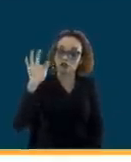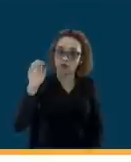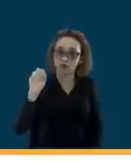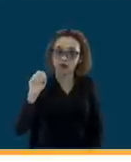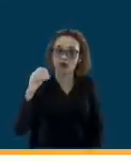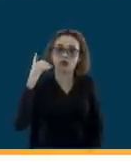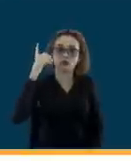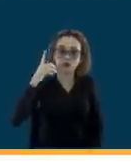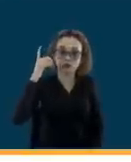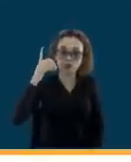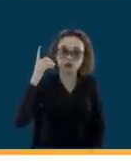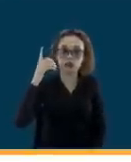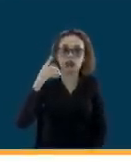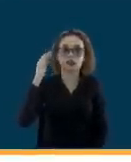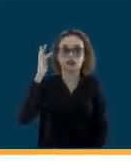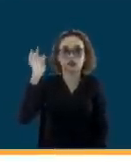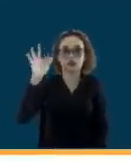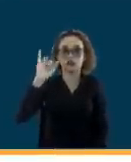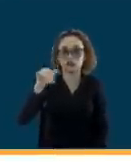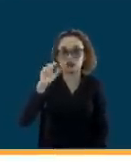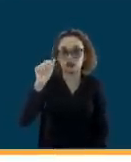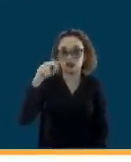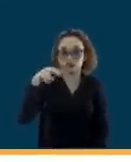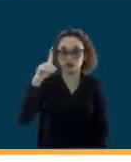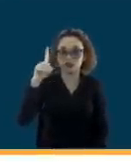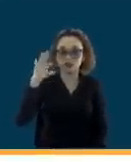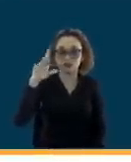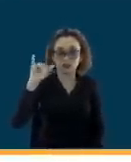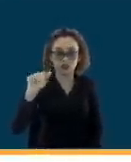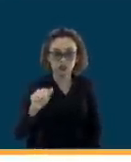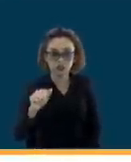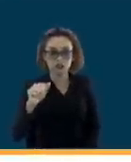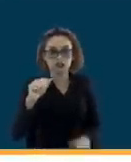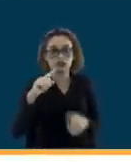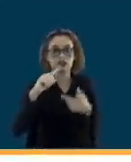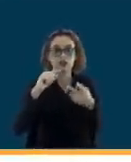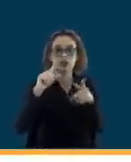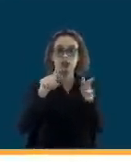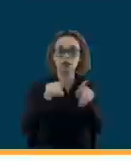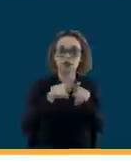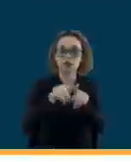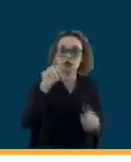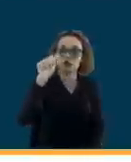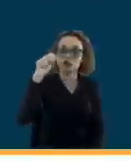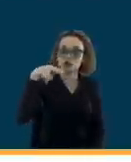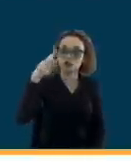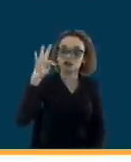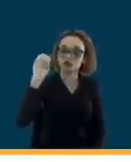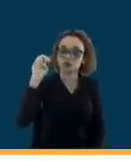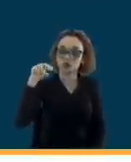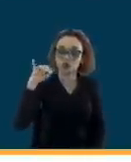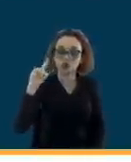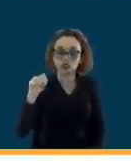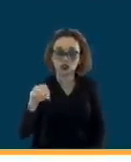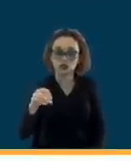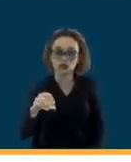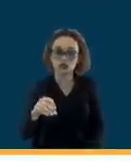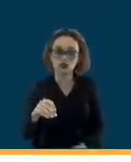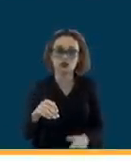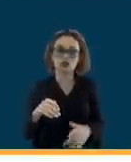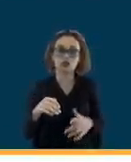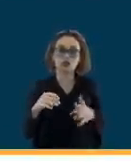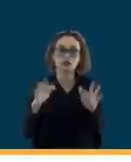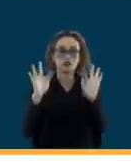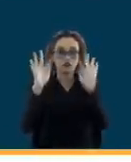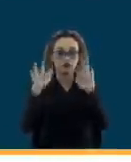da FEComércio, Antônio Queiroz. Eu quero rapidamente passar, antes de terminar com o nosso encantamento, vamos voltar